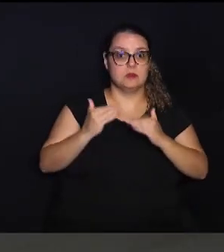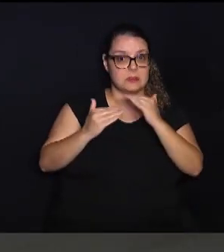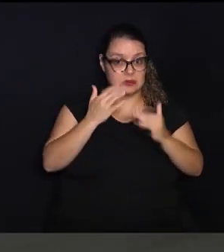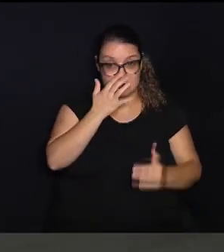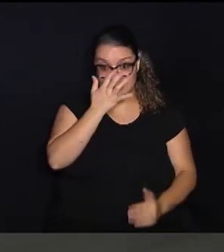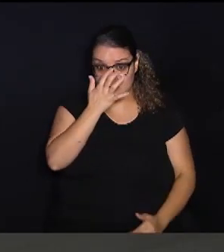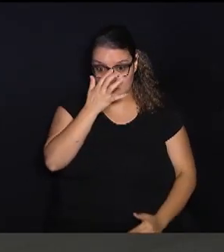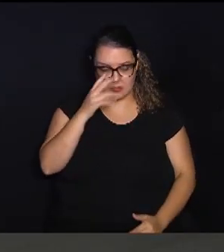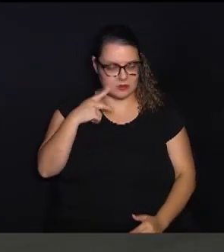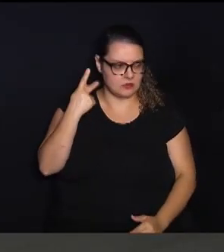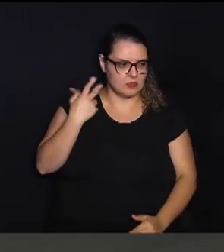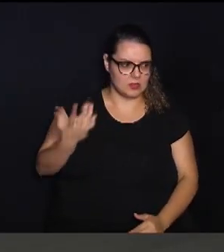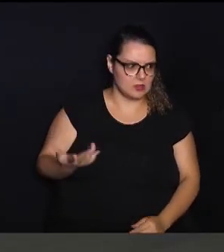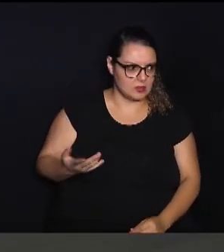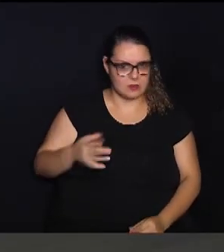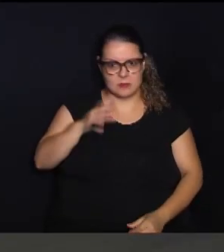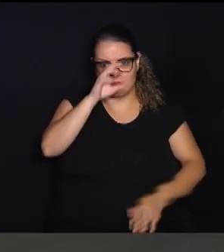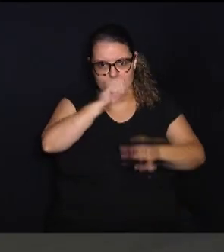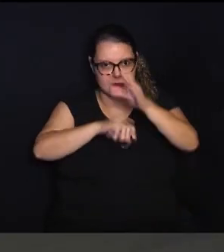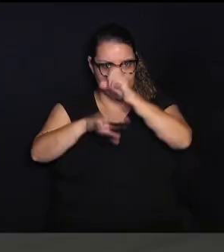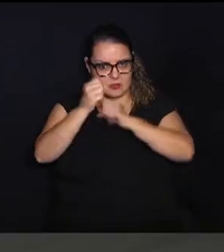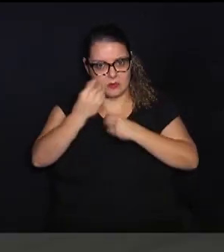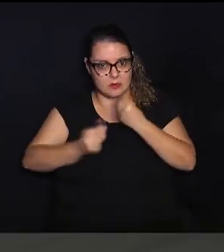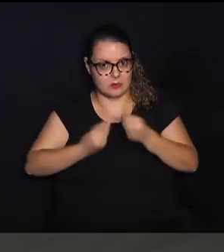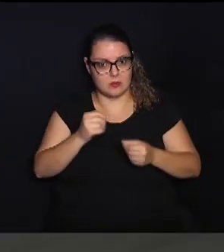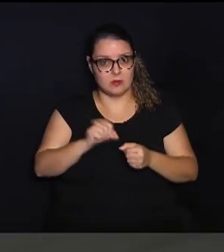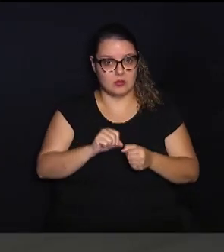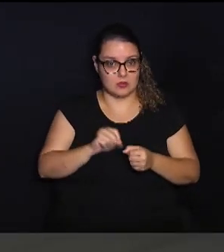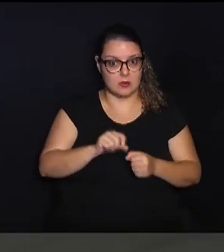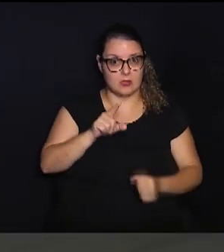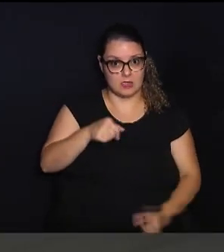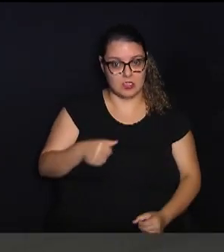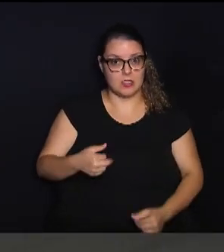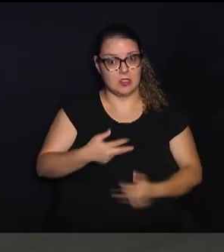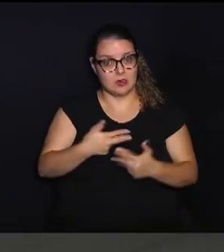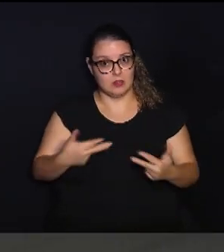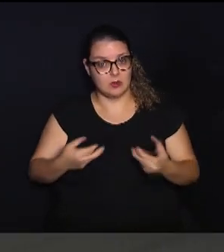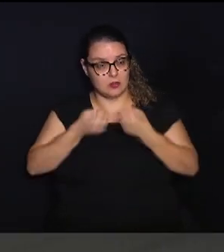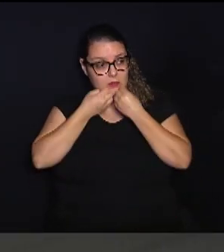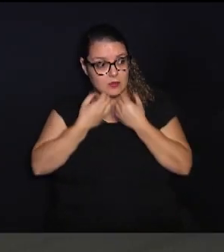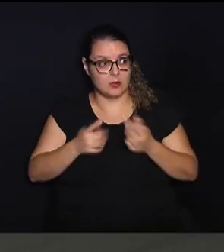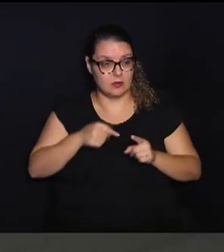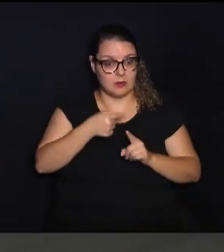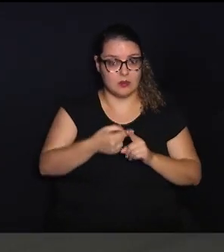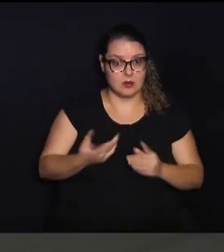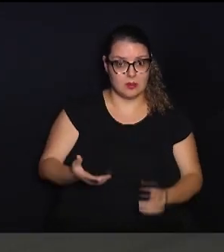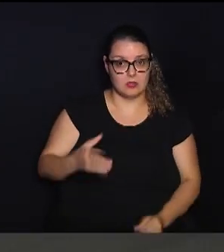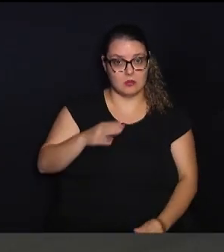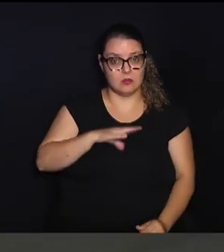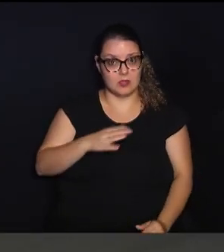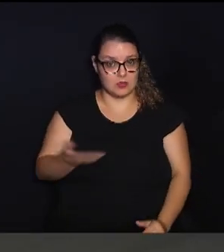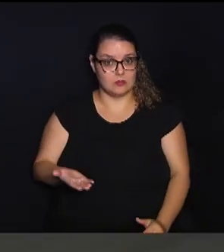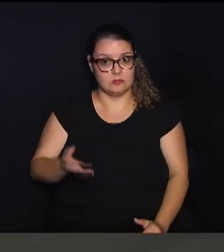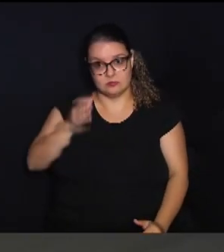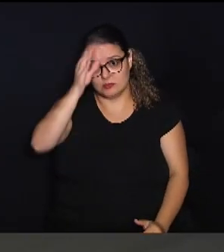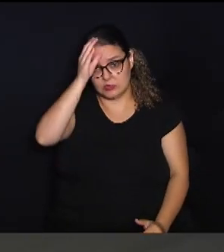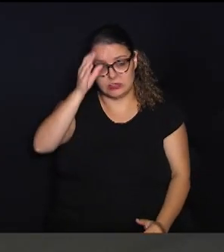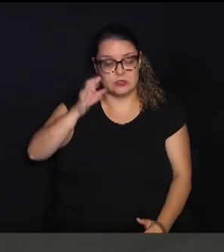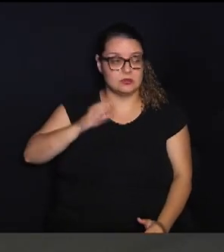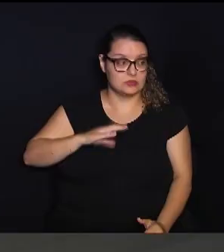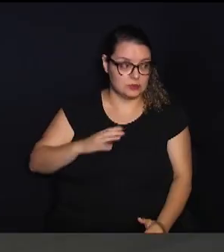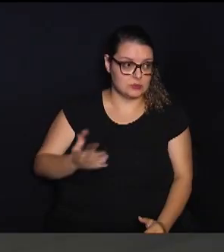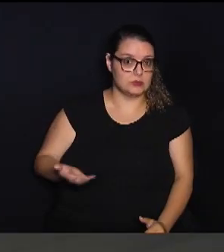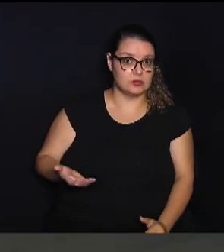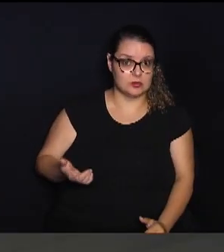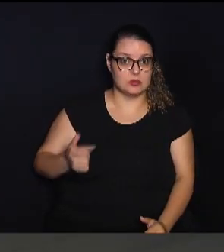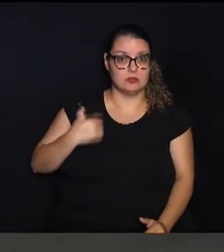Os vereadores ainda estão aprendendo como é que faz? É algo que é saudável, é positivo para o munícipe e, consequentemente, para o